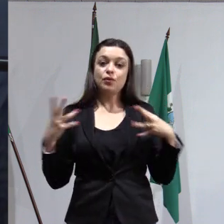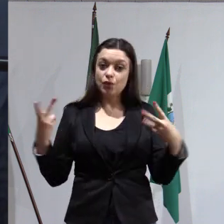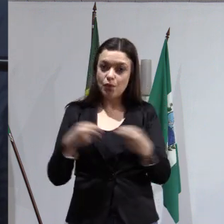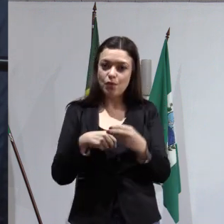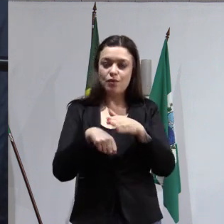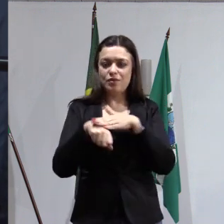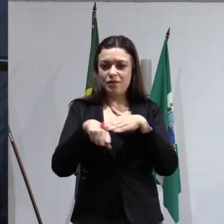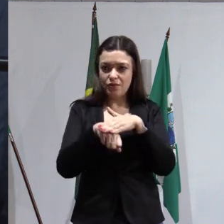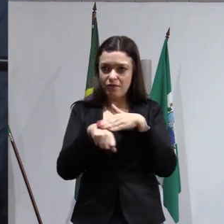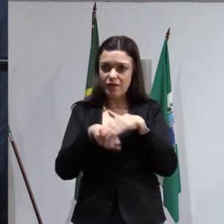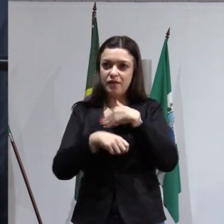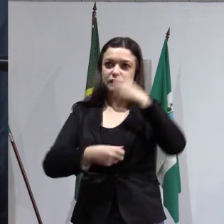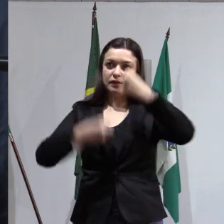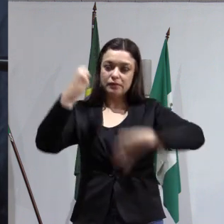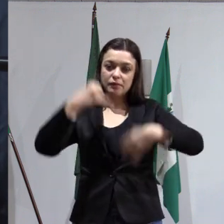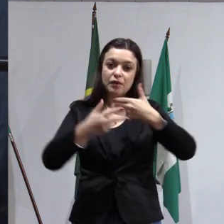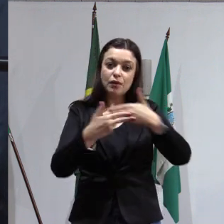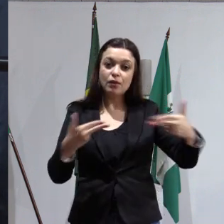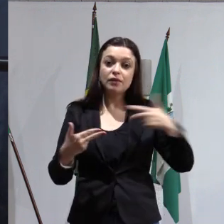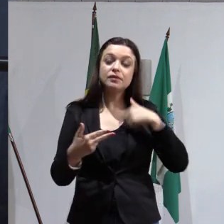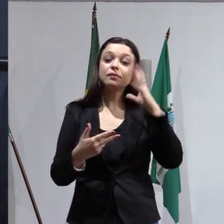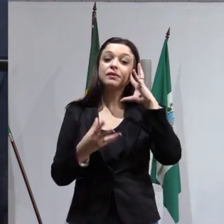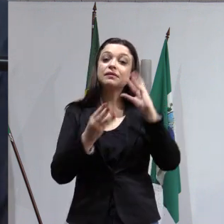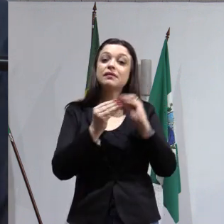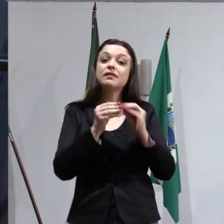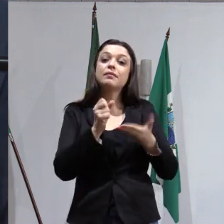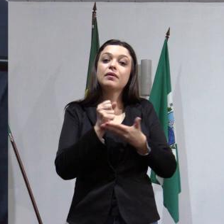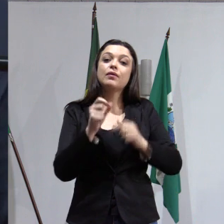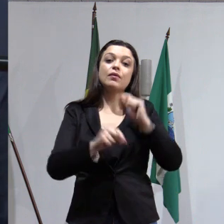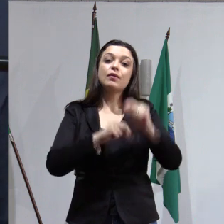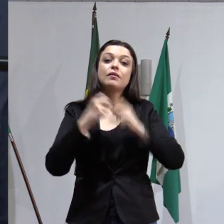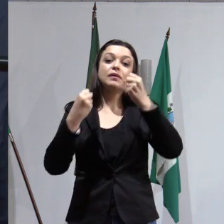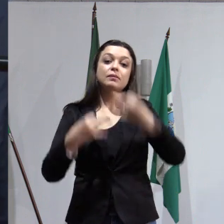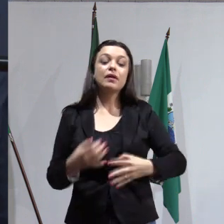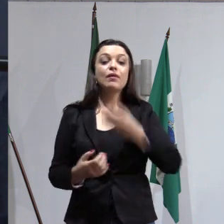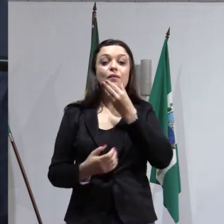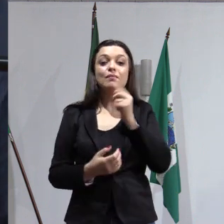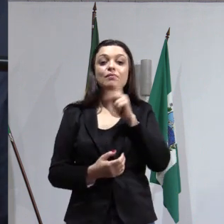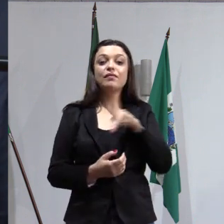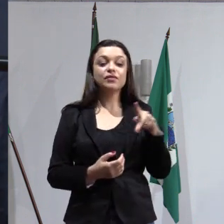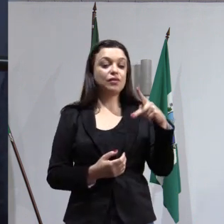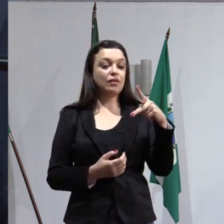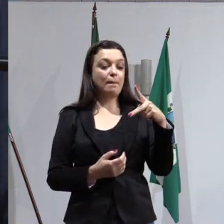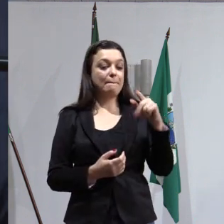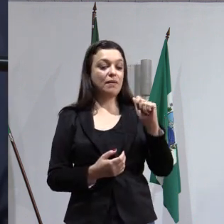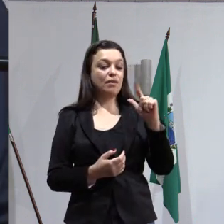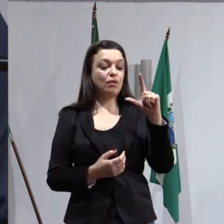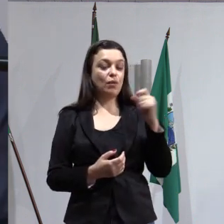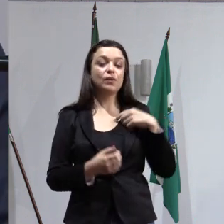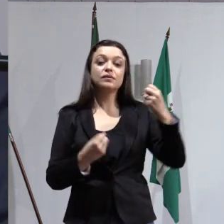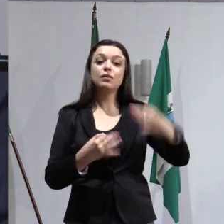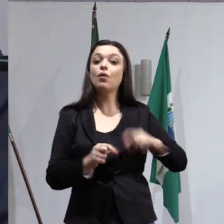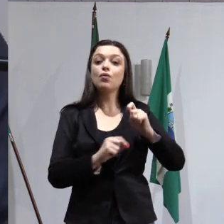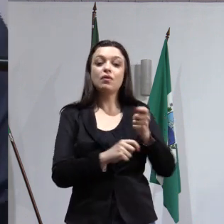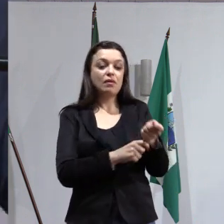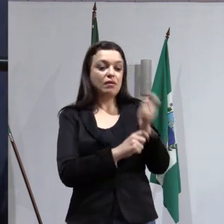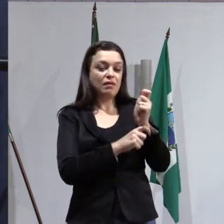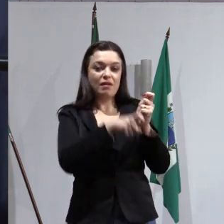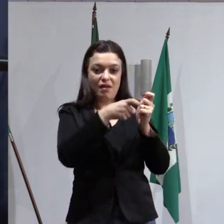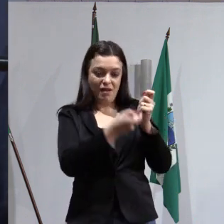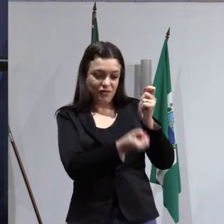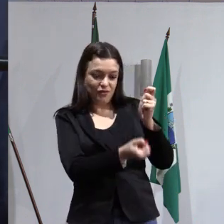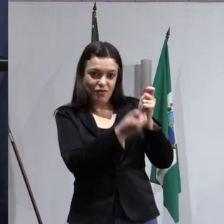estou colocando aqui para dar um pouquinho de base ao anzol do Paulinho. O Paulinho falou do anzol ali, né, de maneira bem